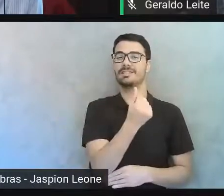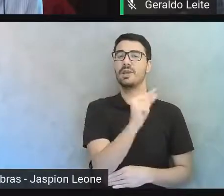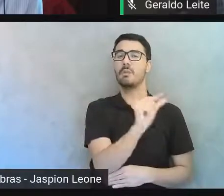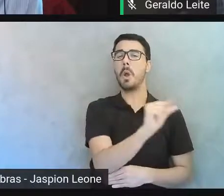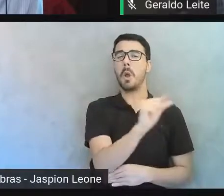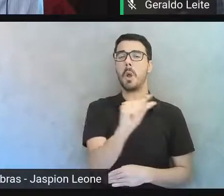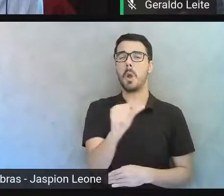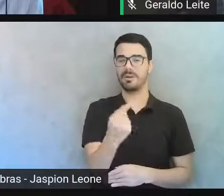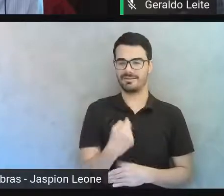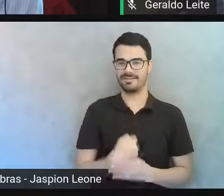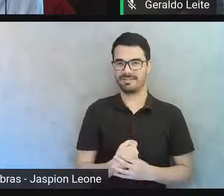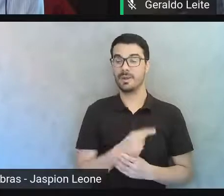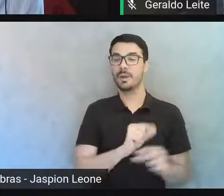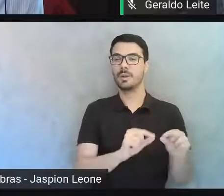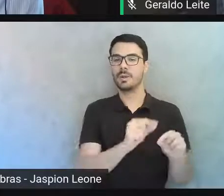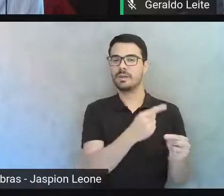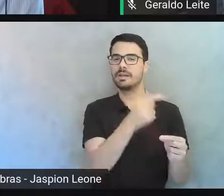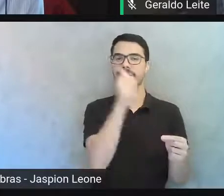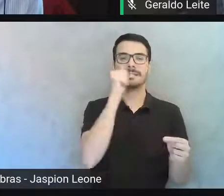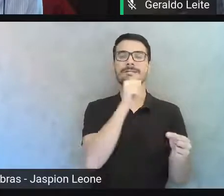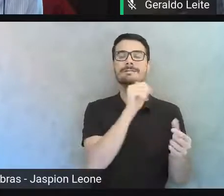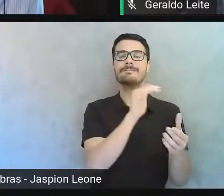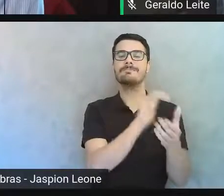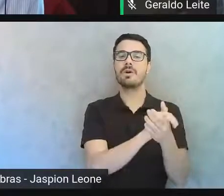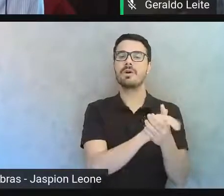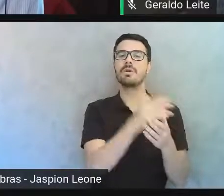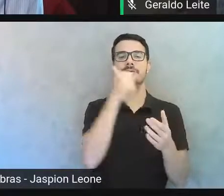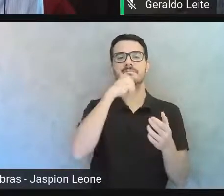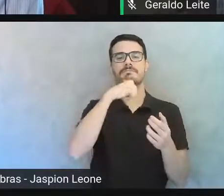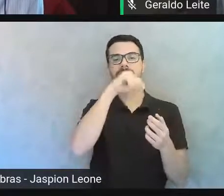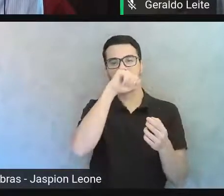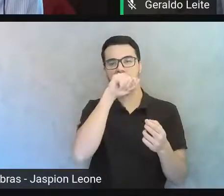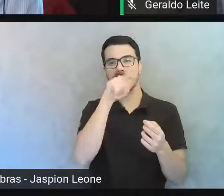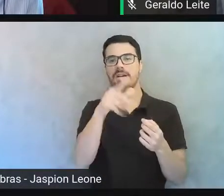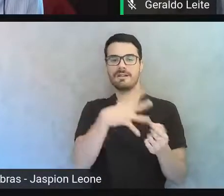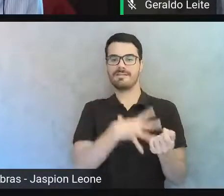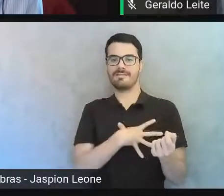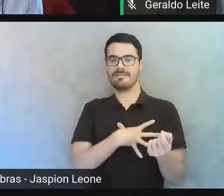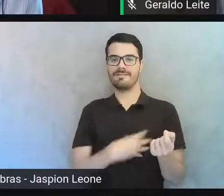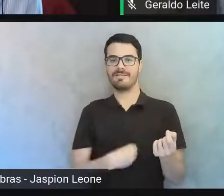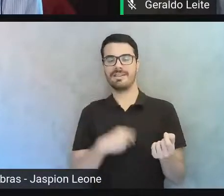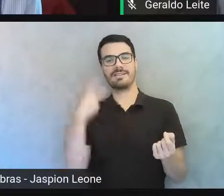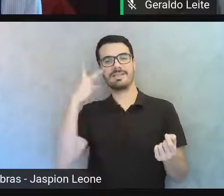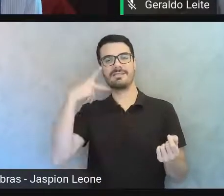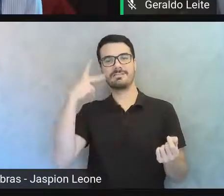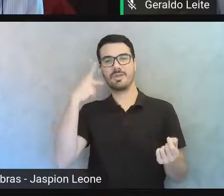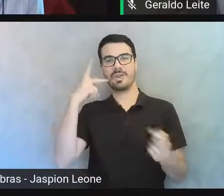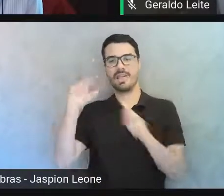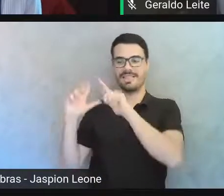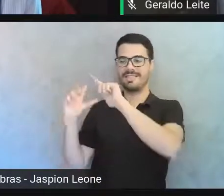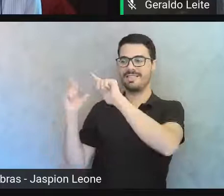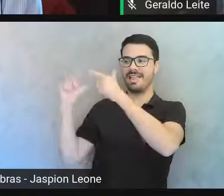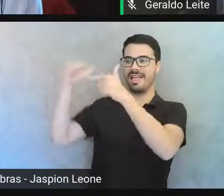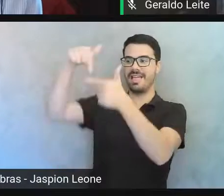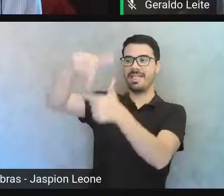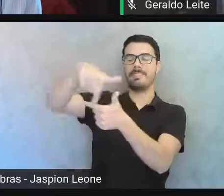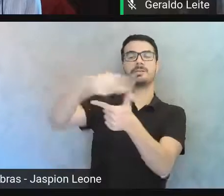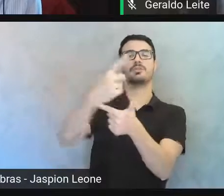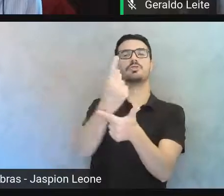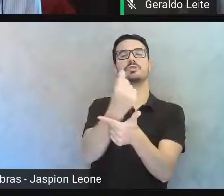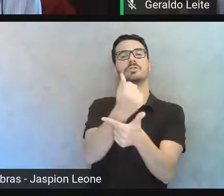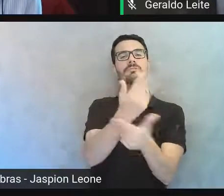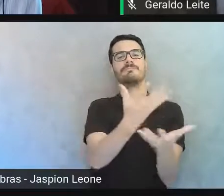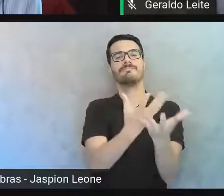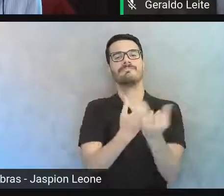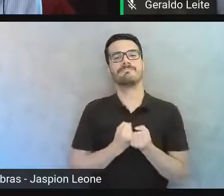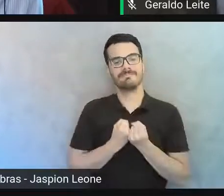dinheiro, e as esposas e mães e filhas de políticos tradicionais ganharam a maior parte desses recursos.